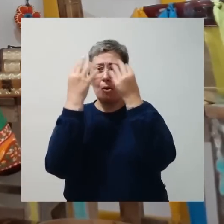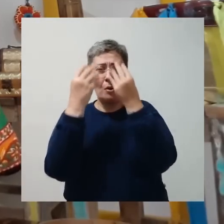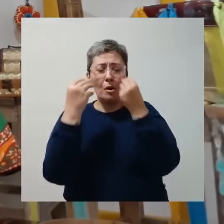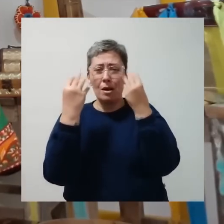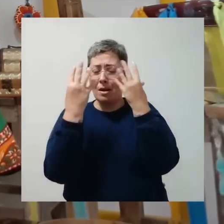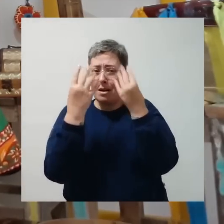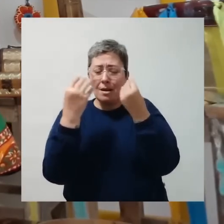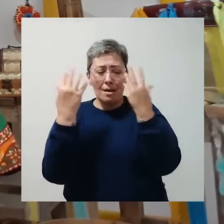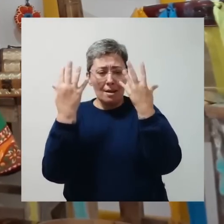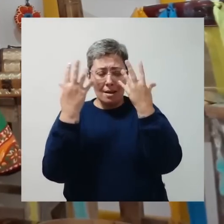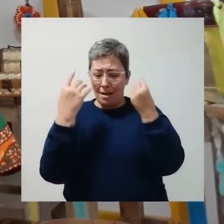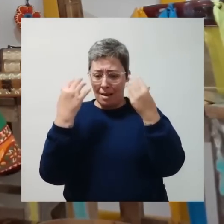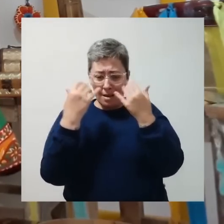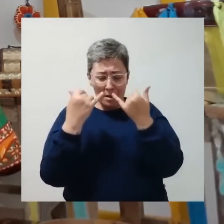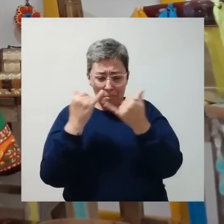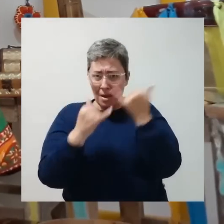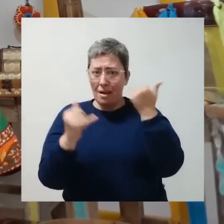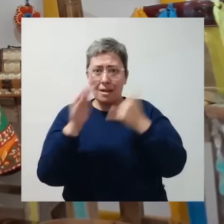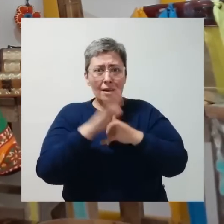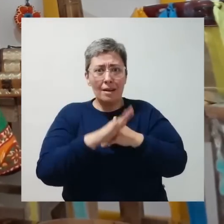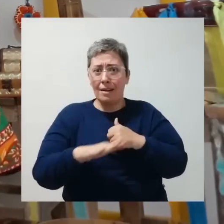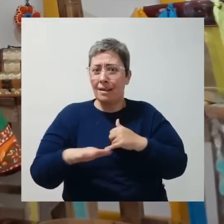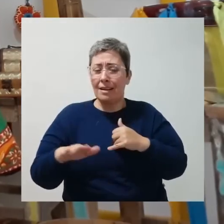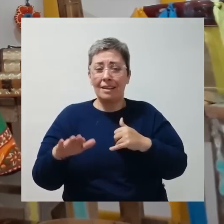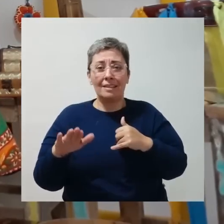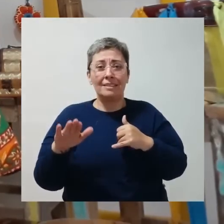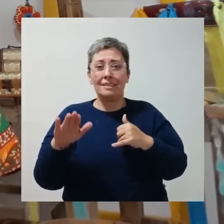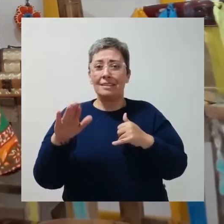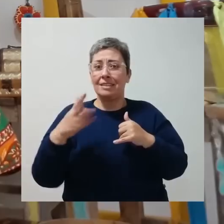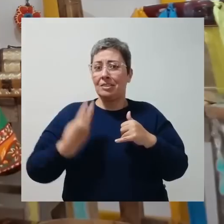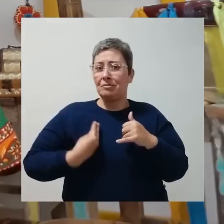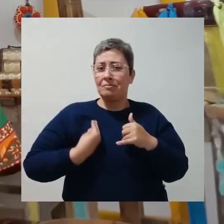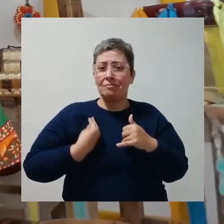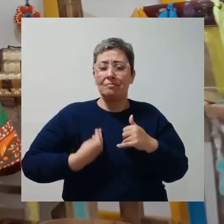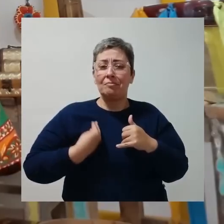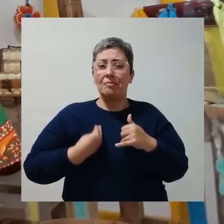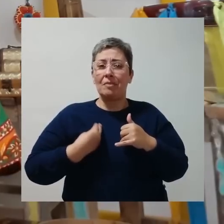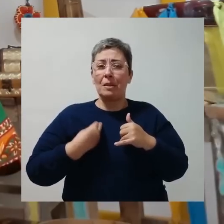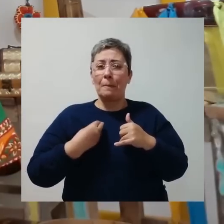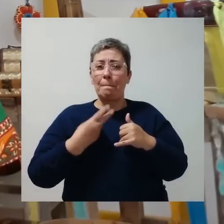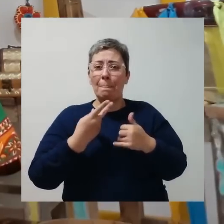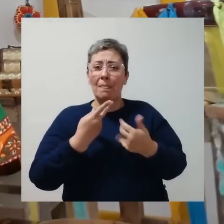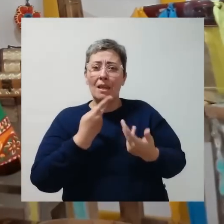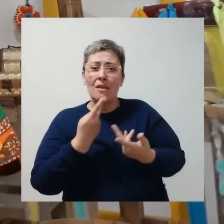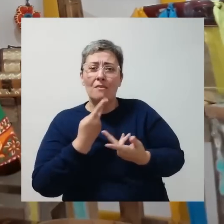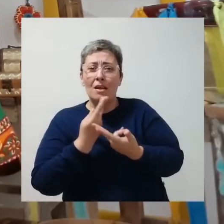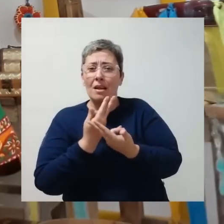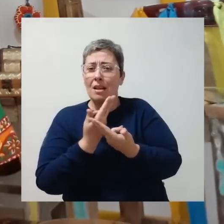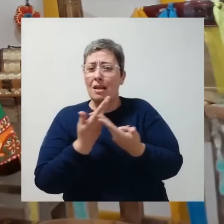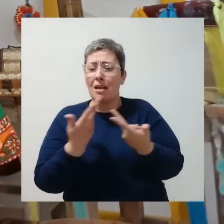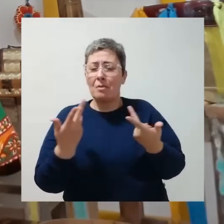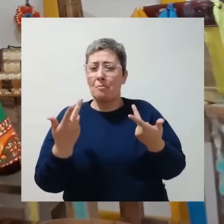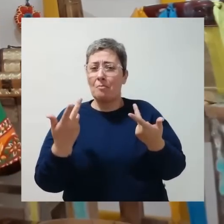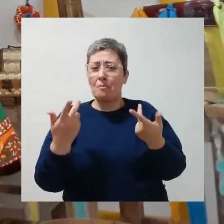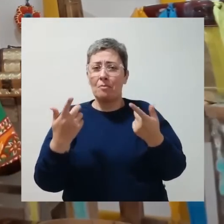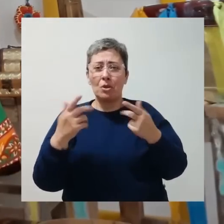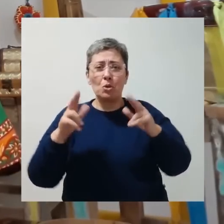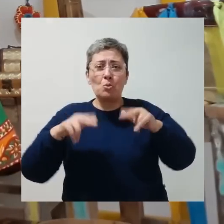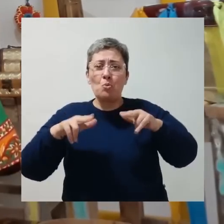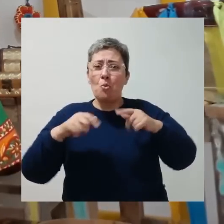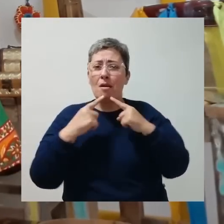Que olhos brilhantes, olhos de criança. De sua boca, nós